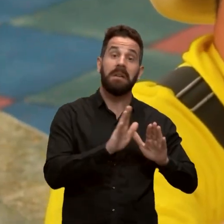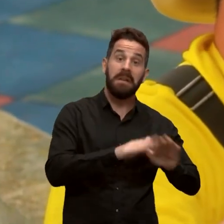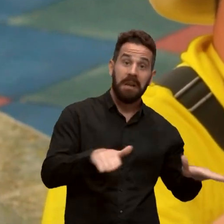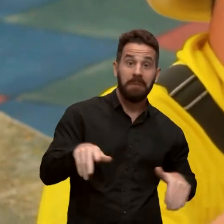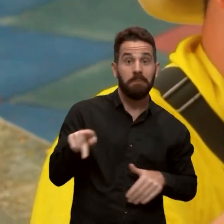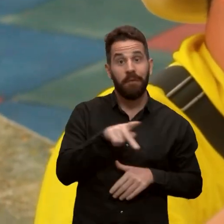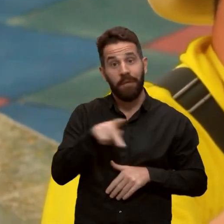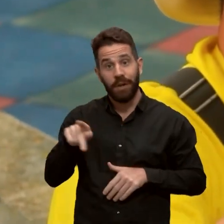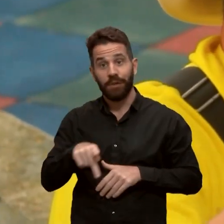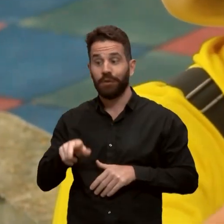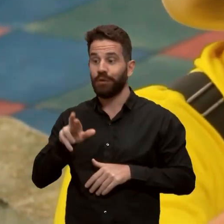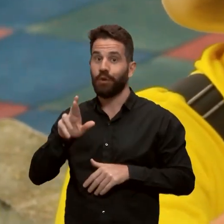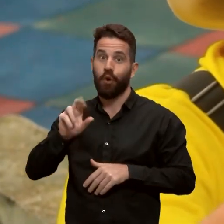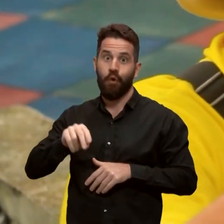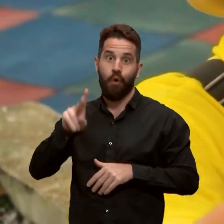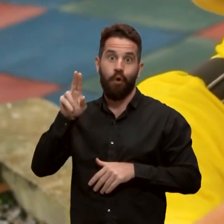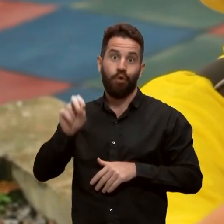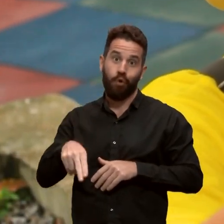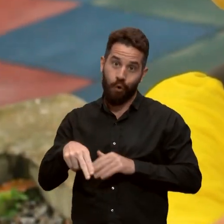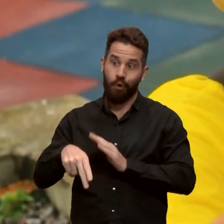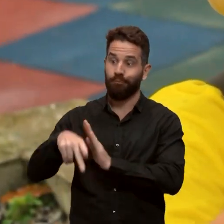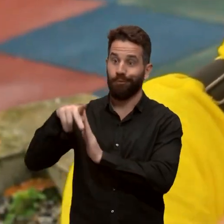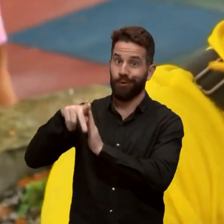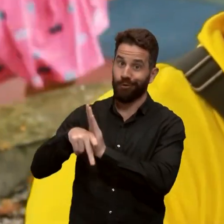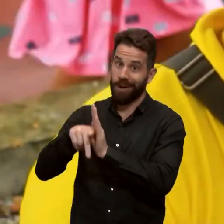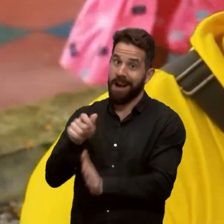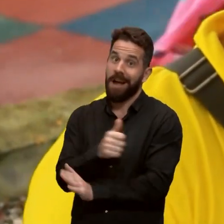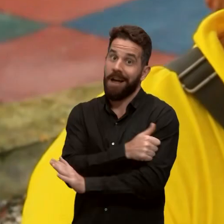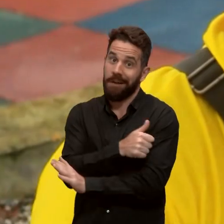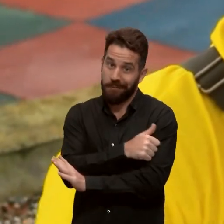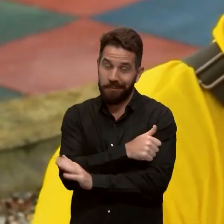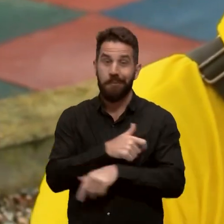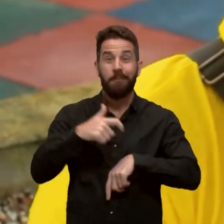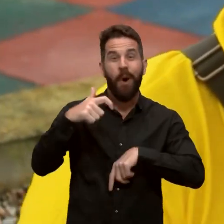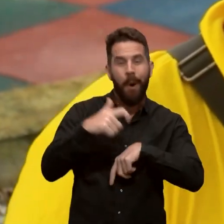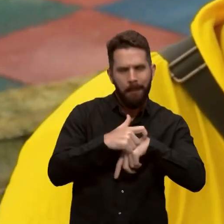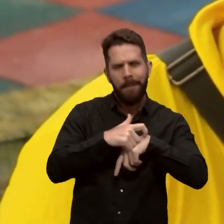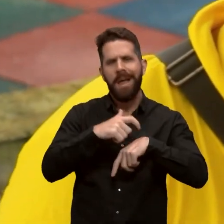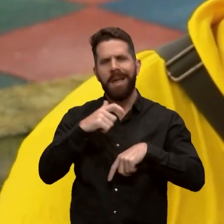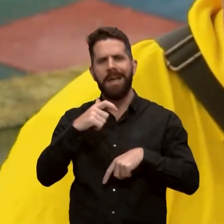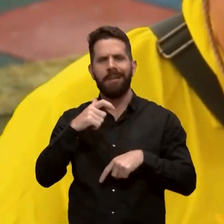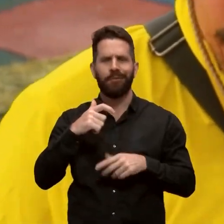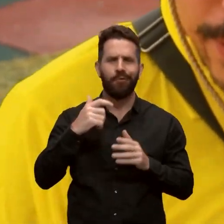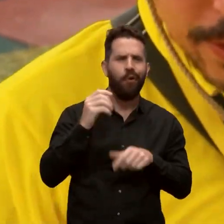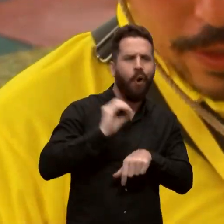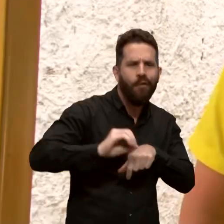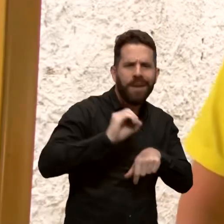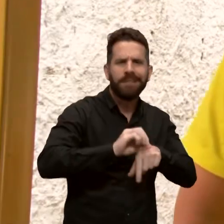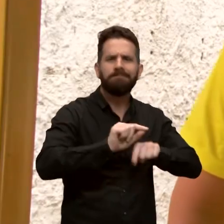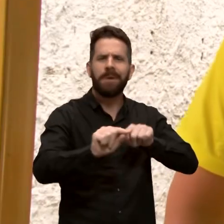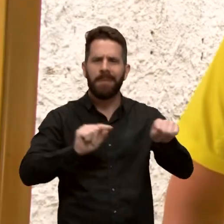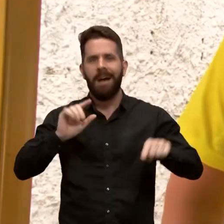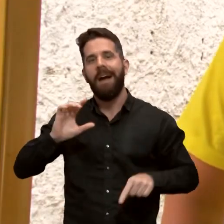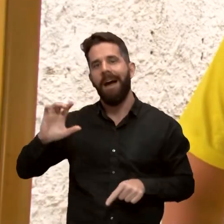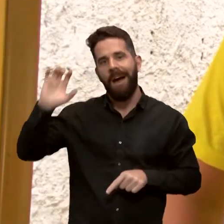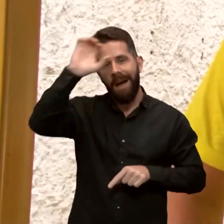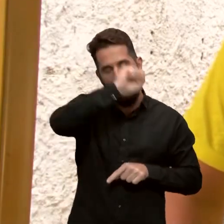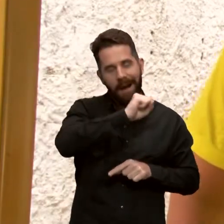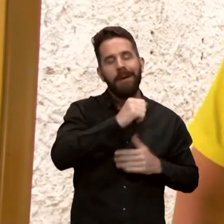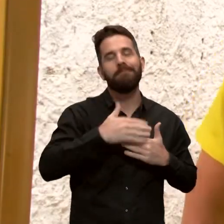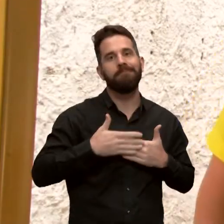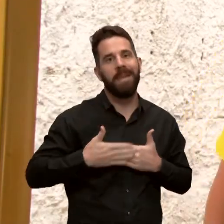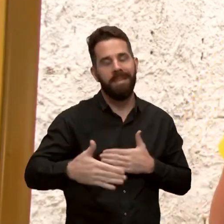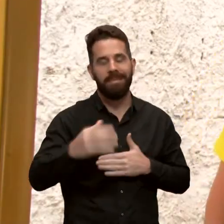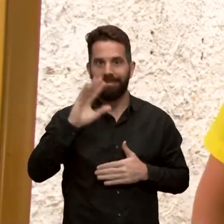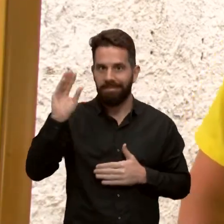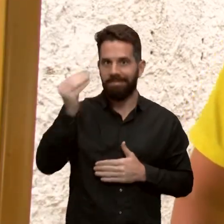rondonistas. Os momentos vividos durante as oficinas serão lembrados ainda por muito tempo. Tem uma frase